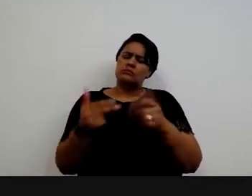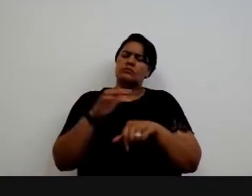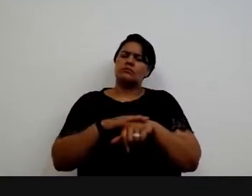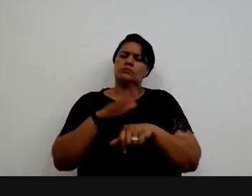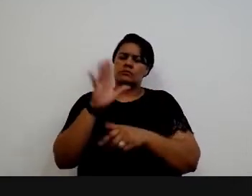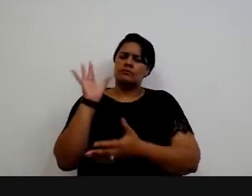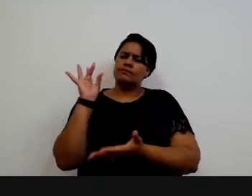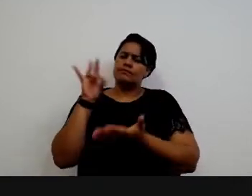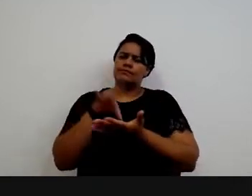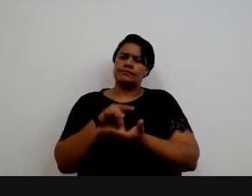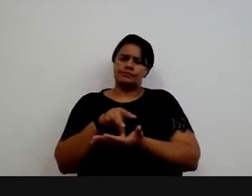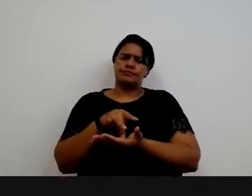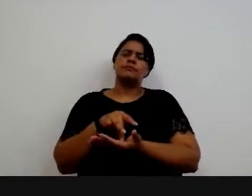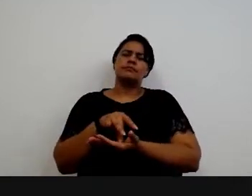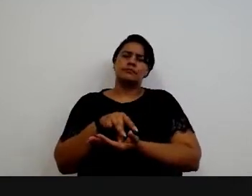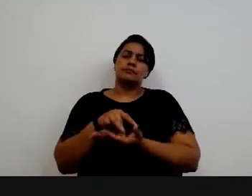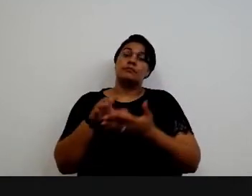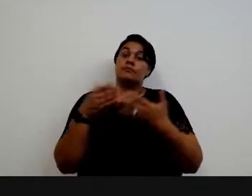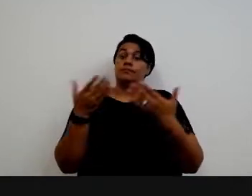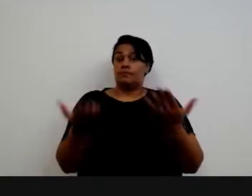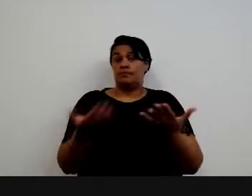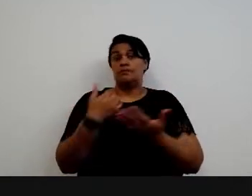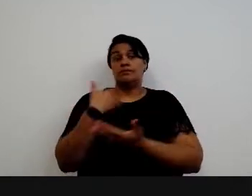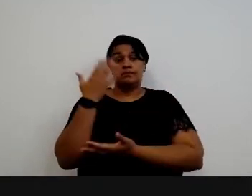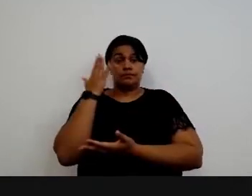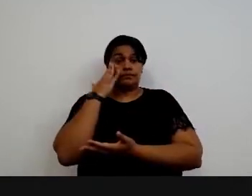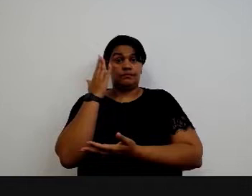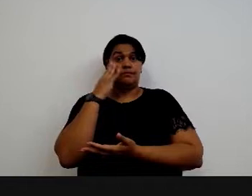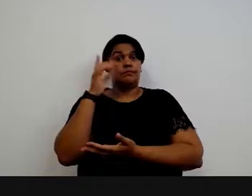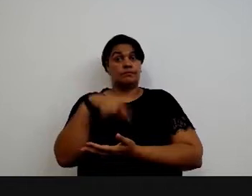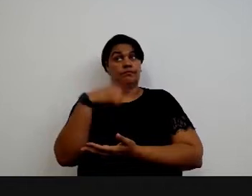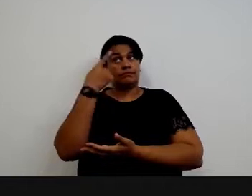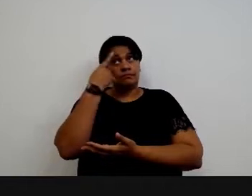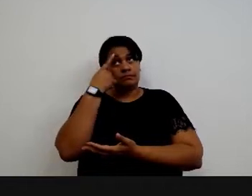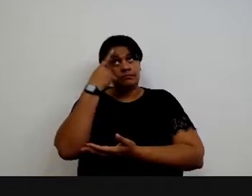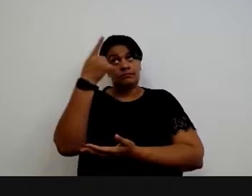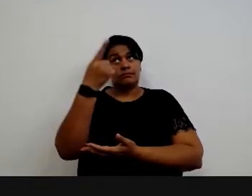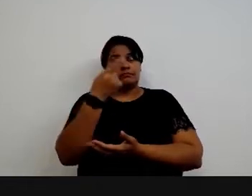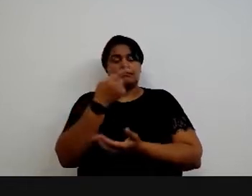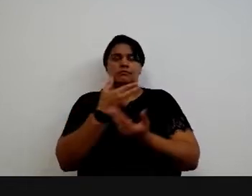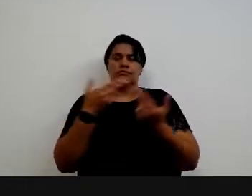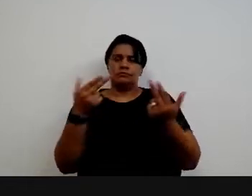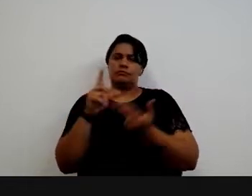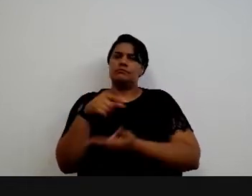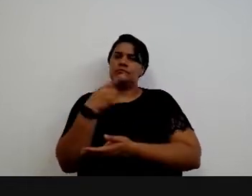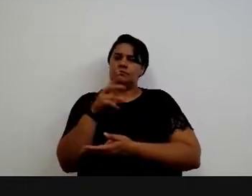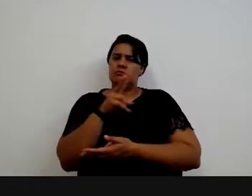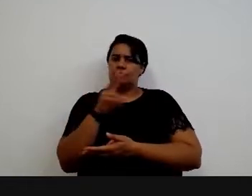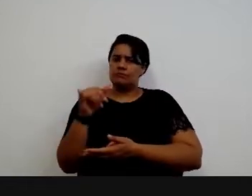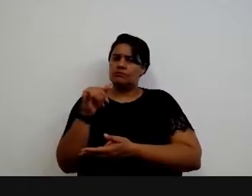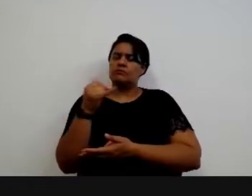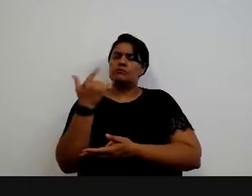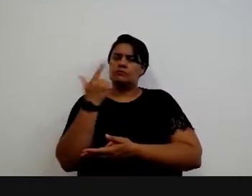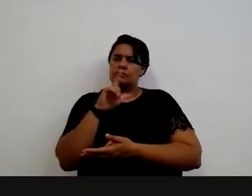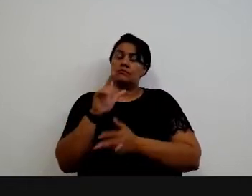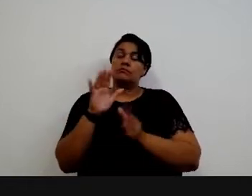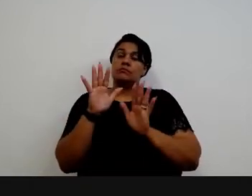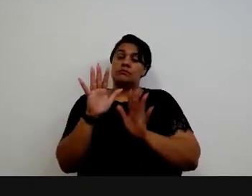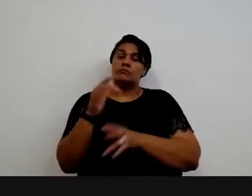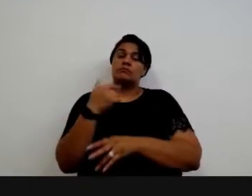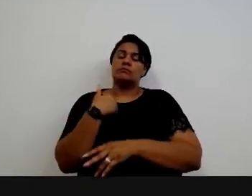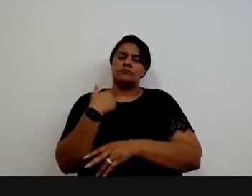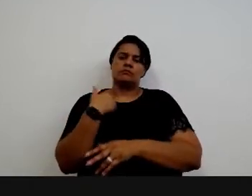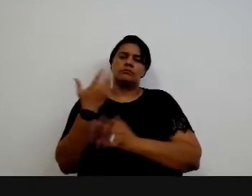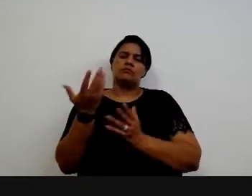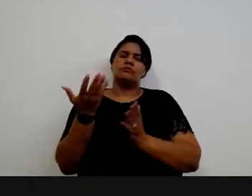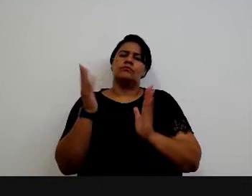mais efetivamente. Claro que, como eu disse, isso é um ideal de parlamento que a gente vai construindo. E que eu, estando